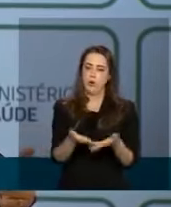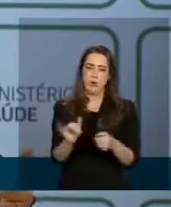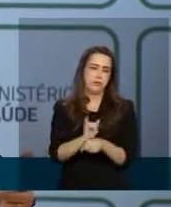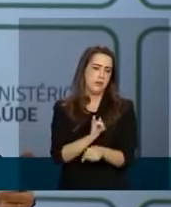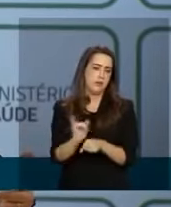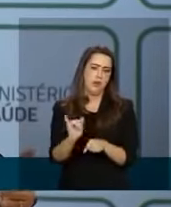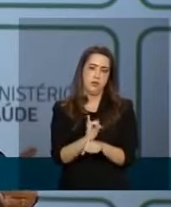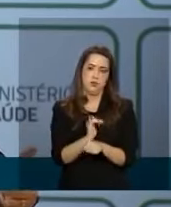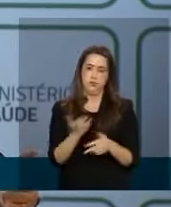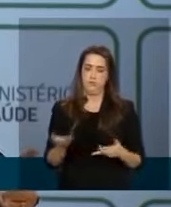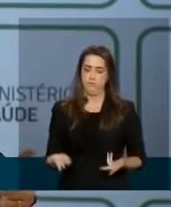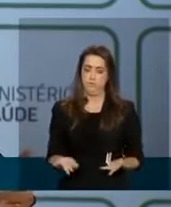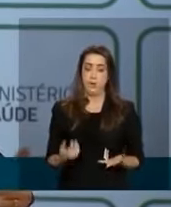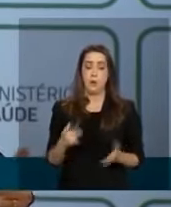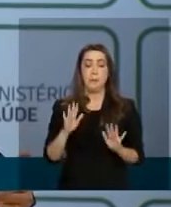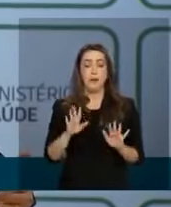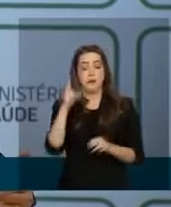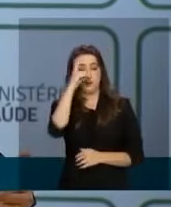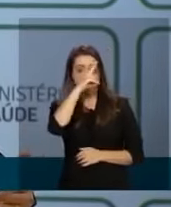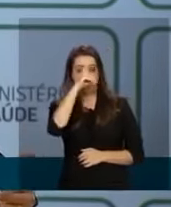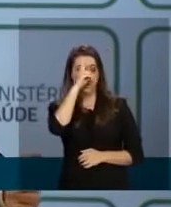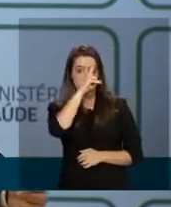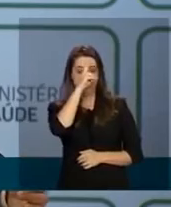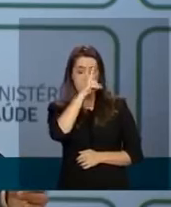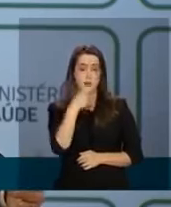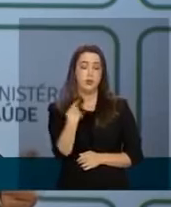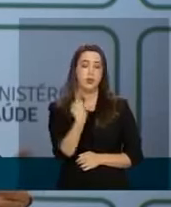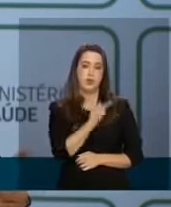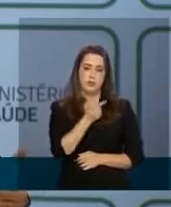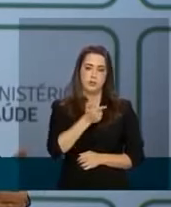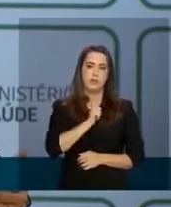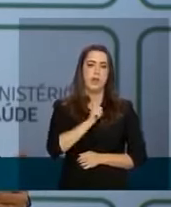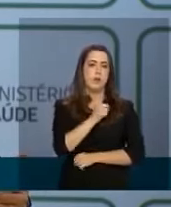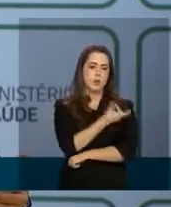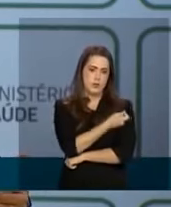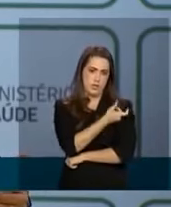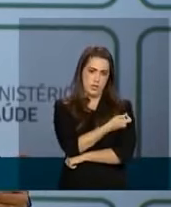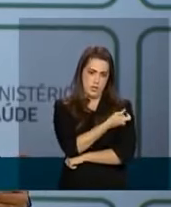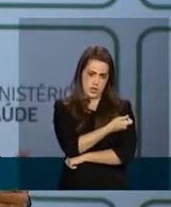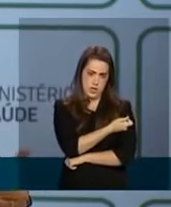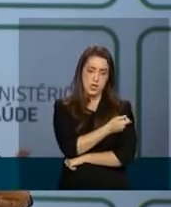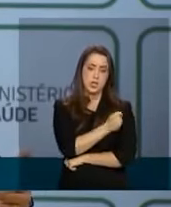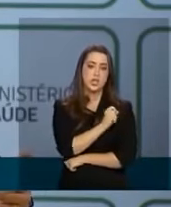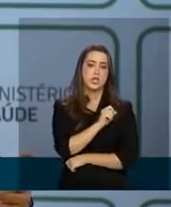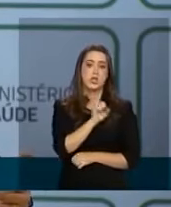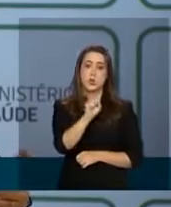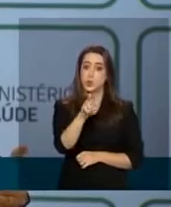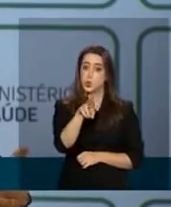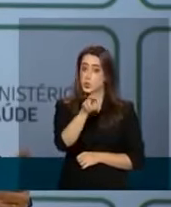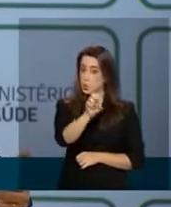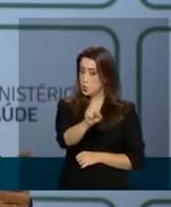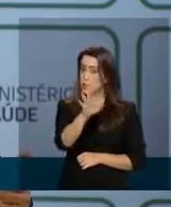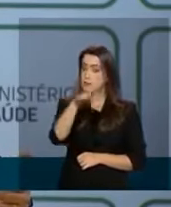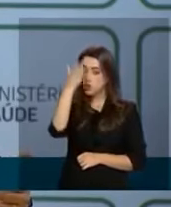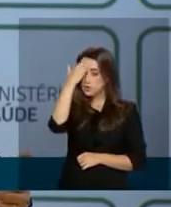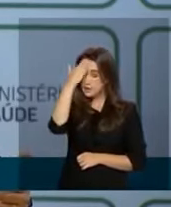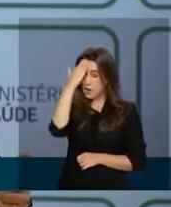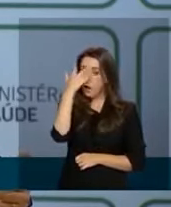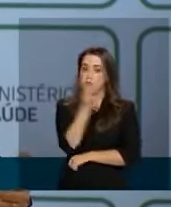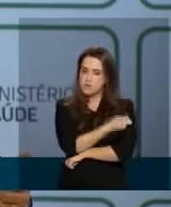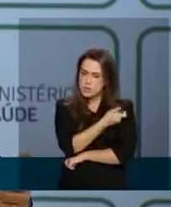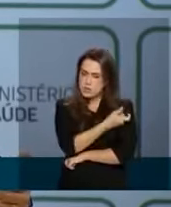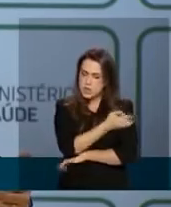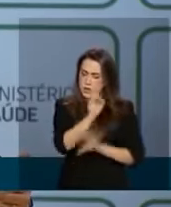momento, lembrando que nós temos um arsenal muito grande de vacinas, o Sistema Único de Saúde é acostumado a trabalhar com